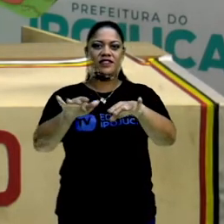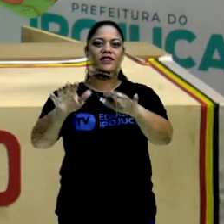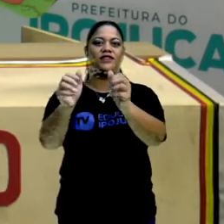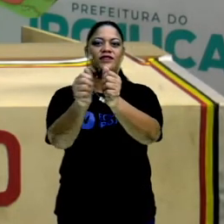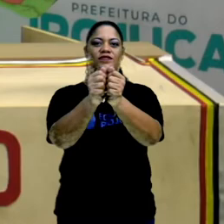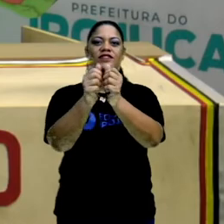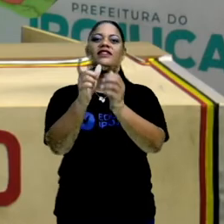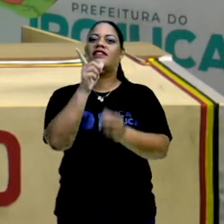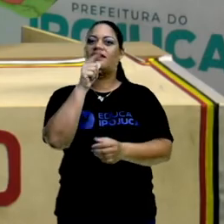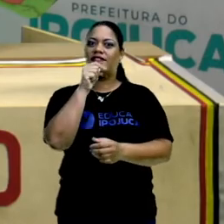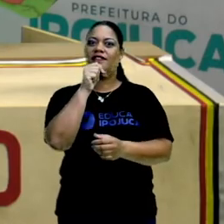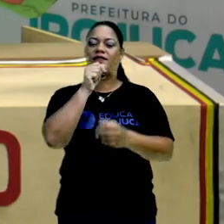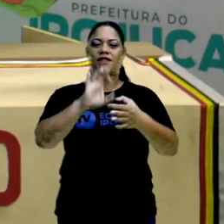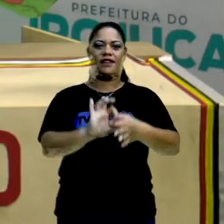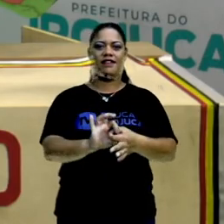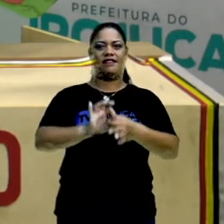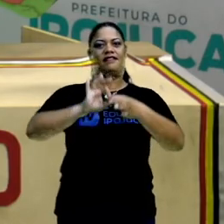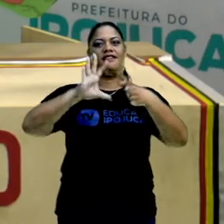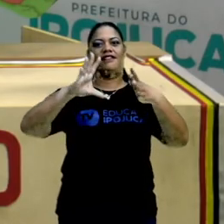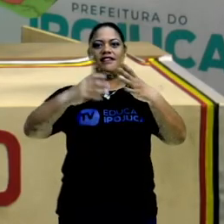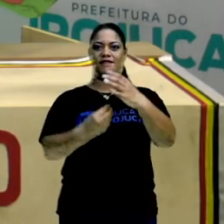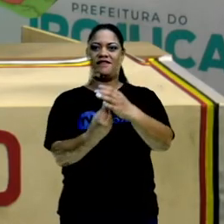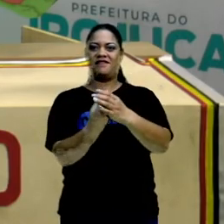e ela ficou